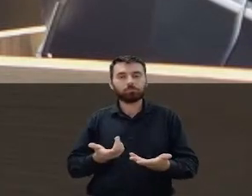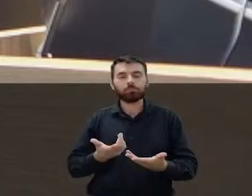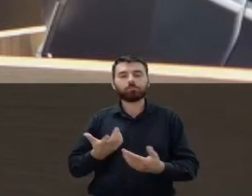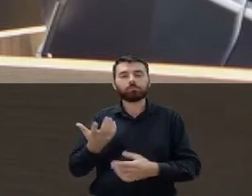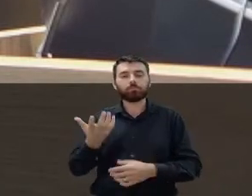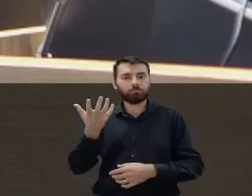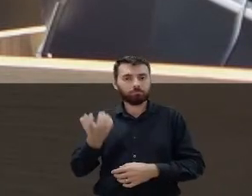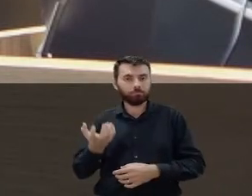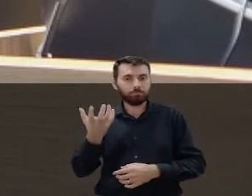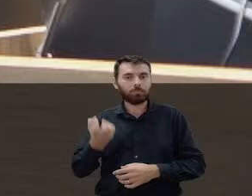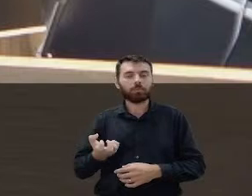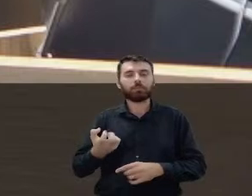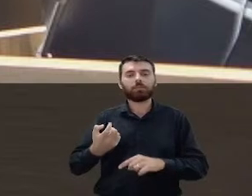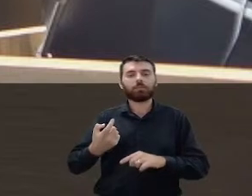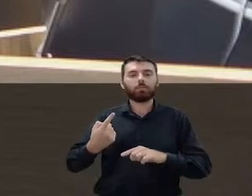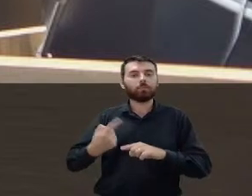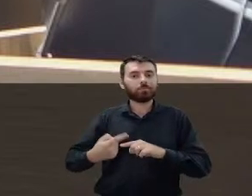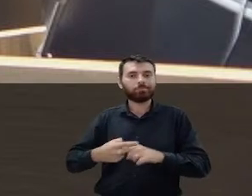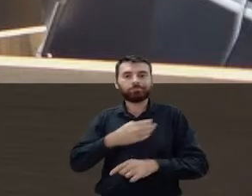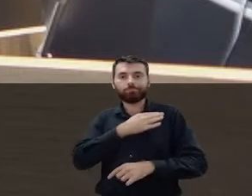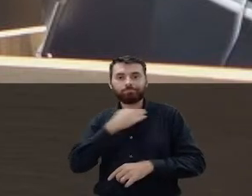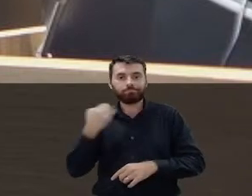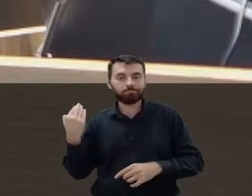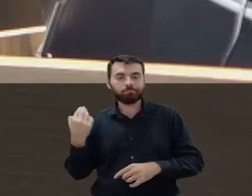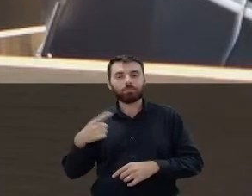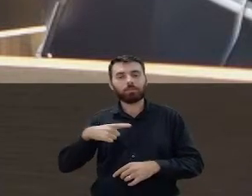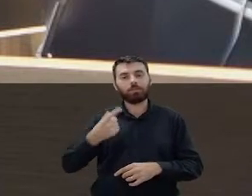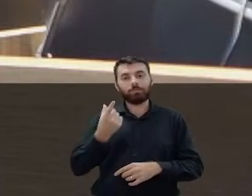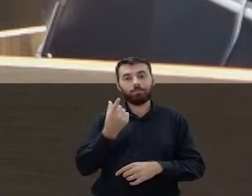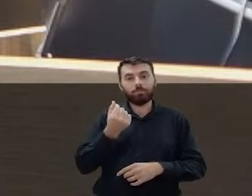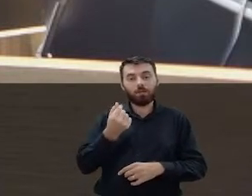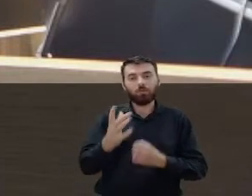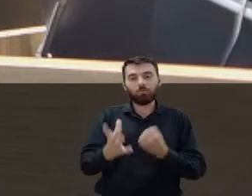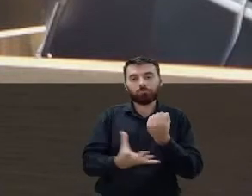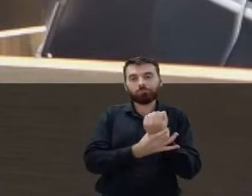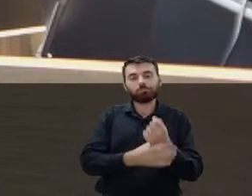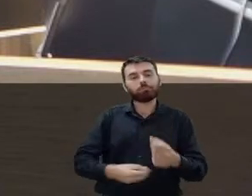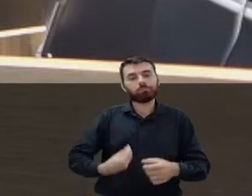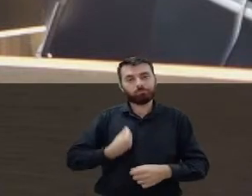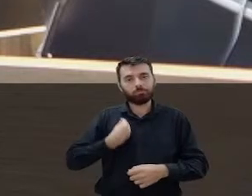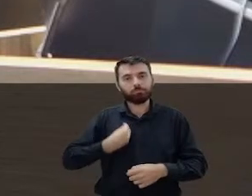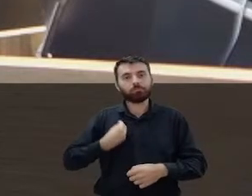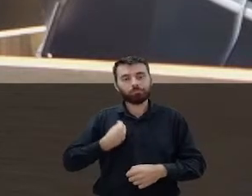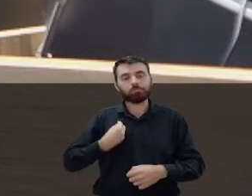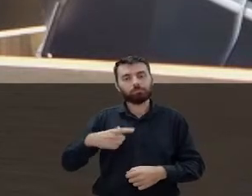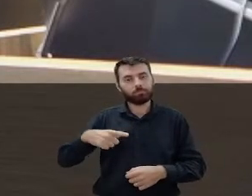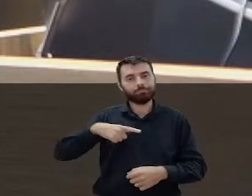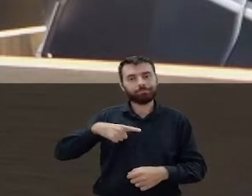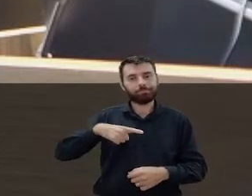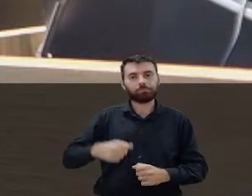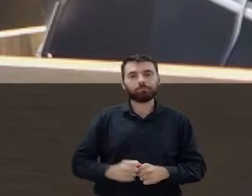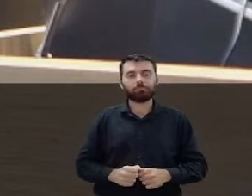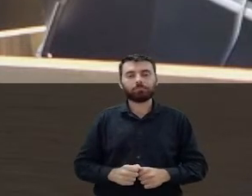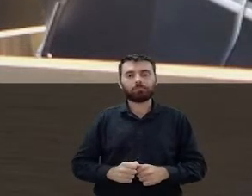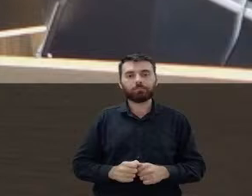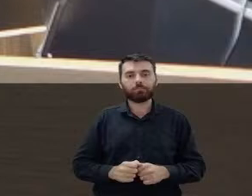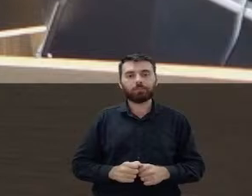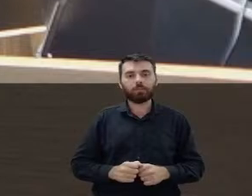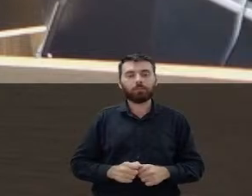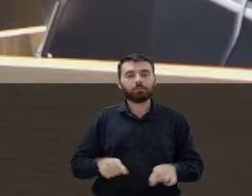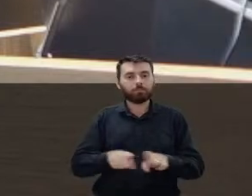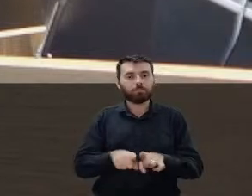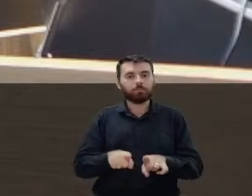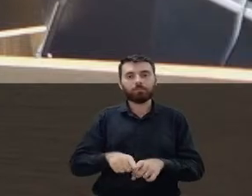morte, com os valores pagos pelo seguro de vida contratado pelas reclamadas e com o valor pago pelo seguro